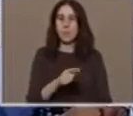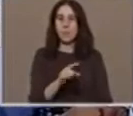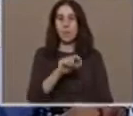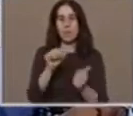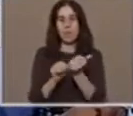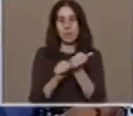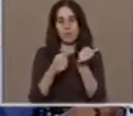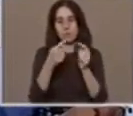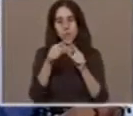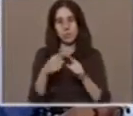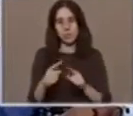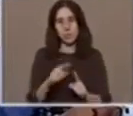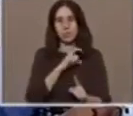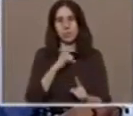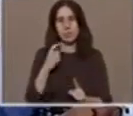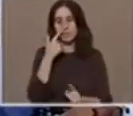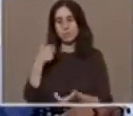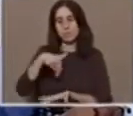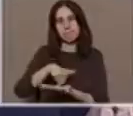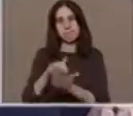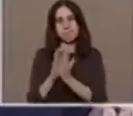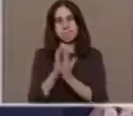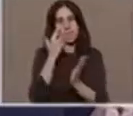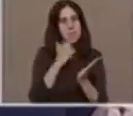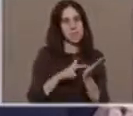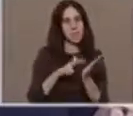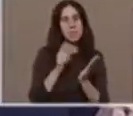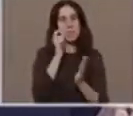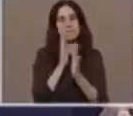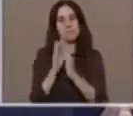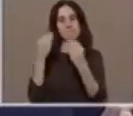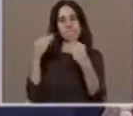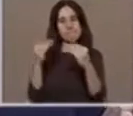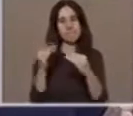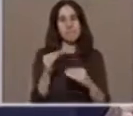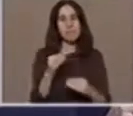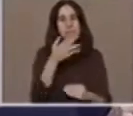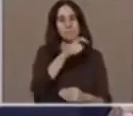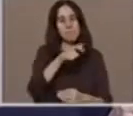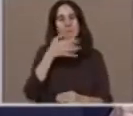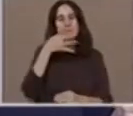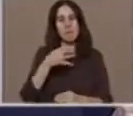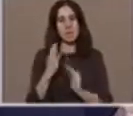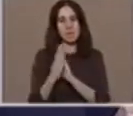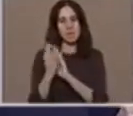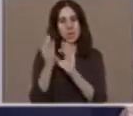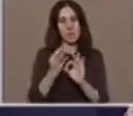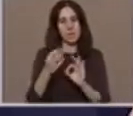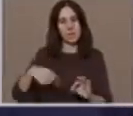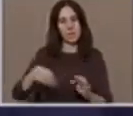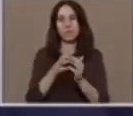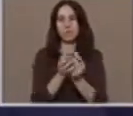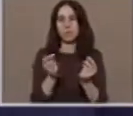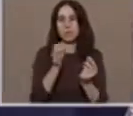e diáconos, pelos acólitos, leitores e catequistas e pelos fiéis que servem a Igreja, oremos